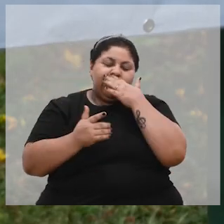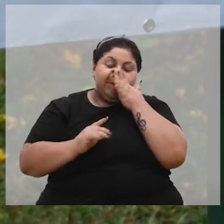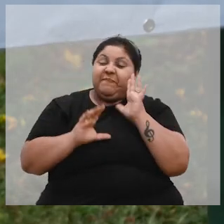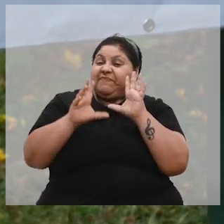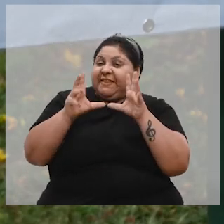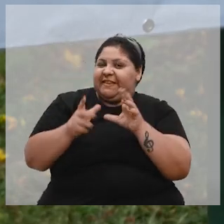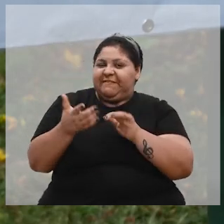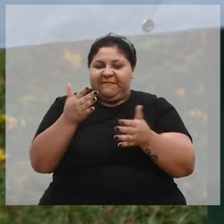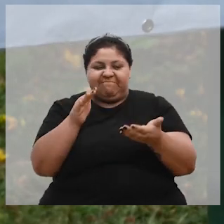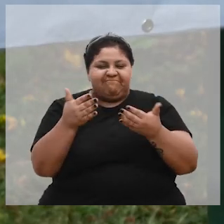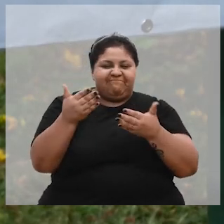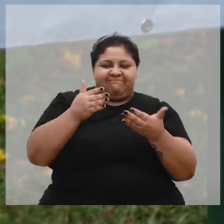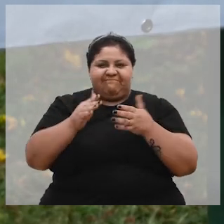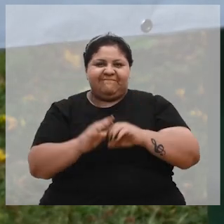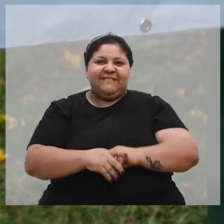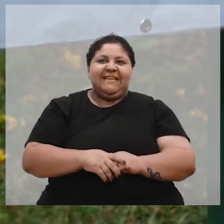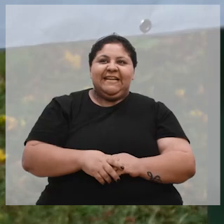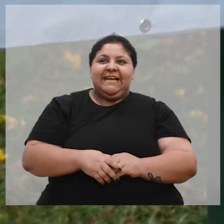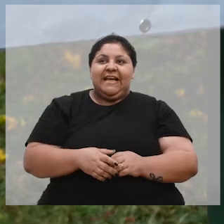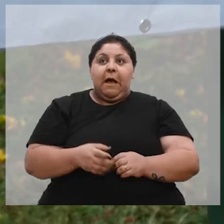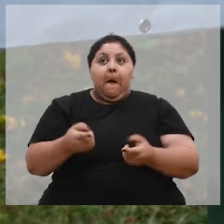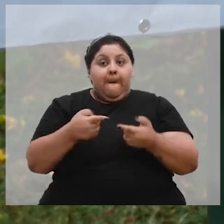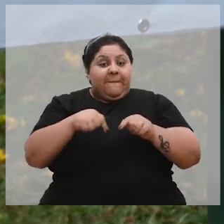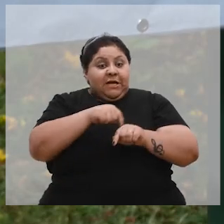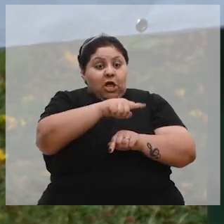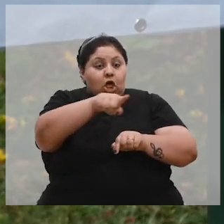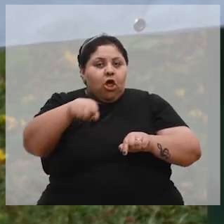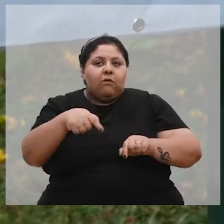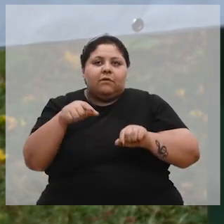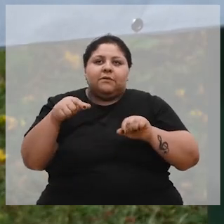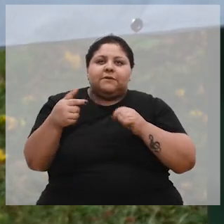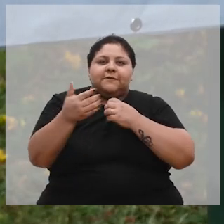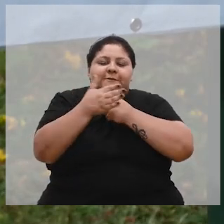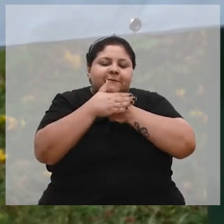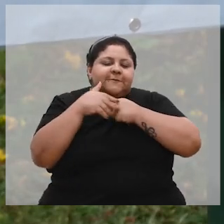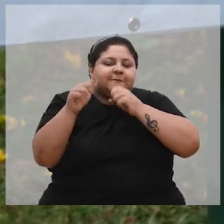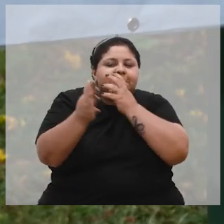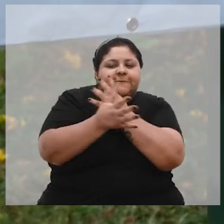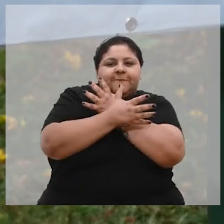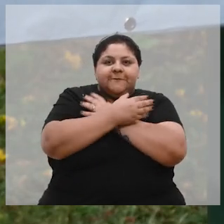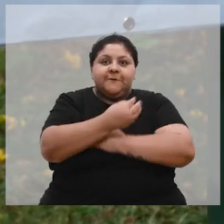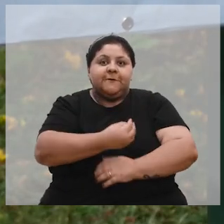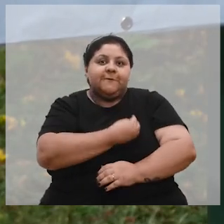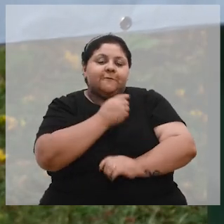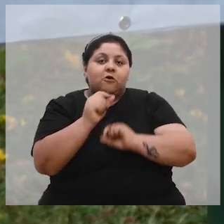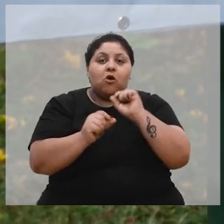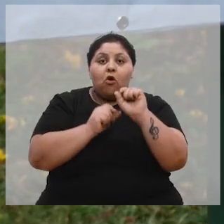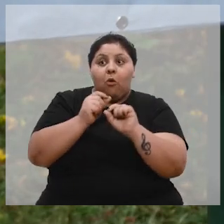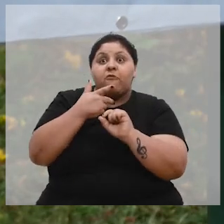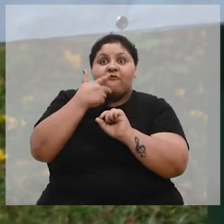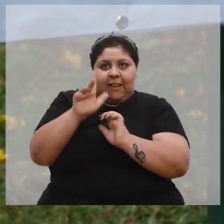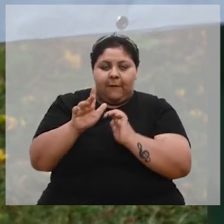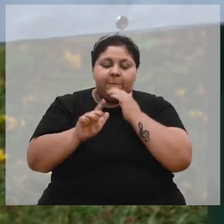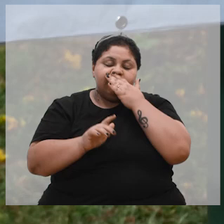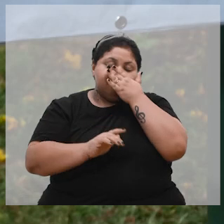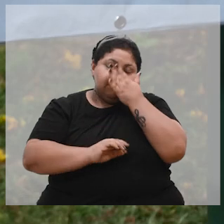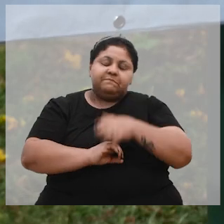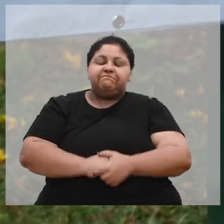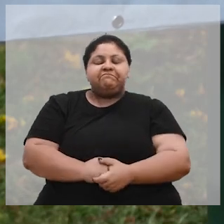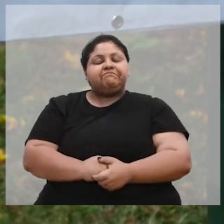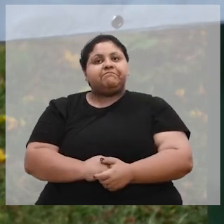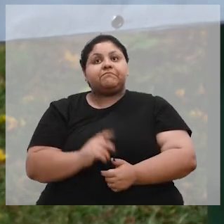dizer, tudo isso variando, mas o ambiente aqui muito aconchegante, digamos assim, vivo, como vocês